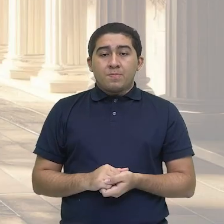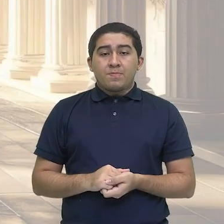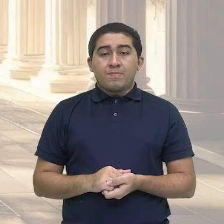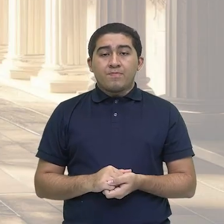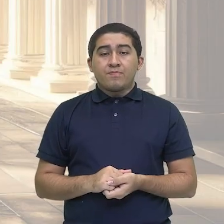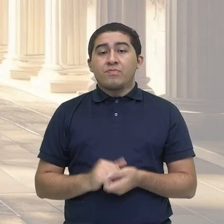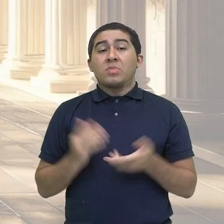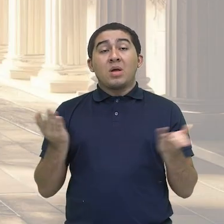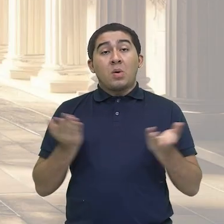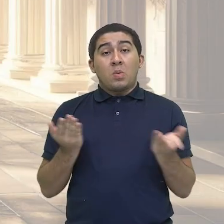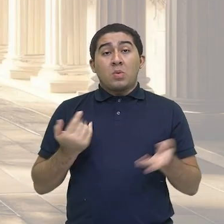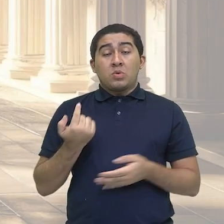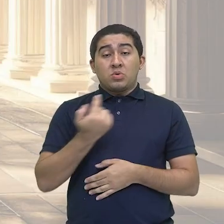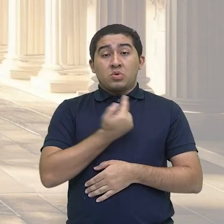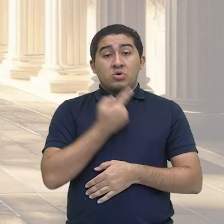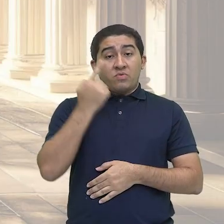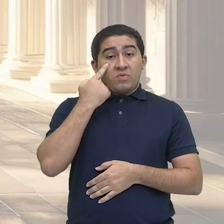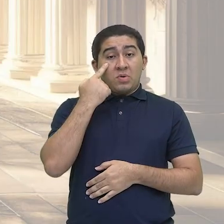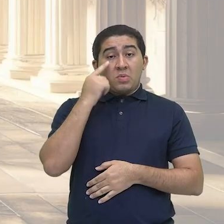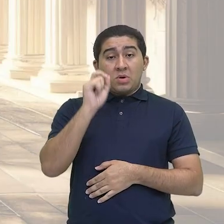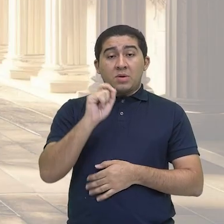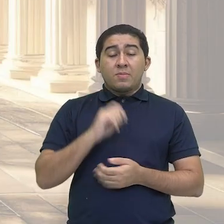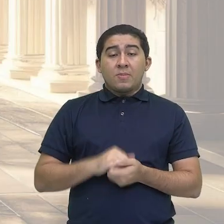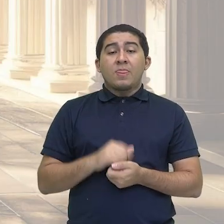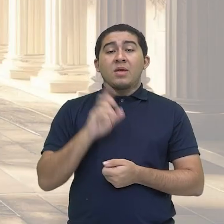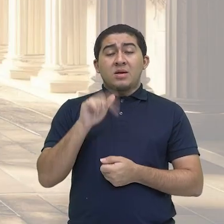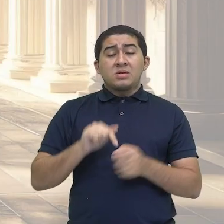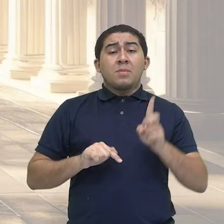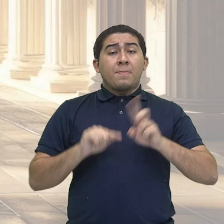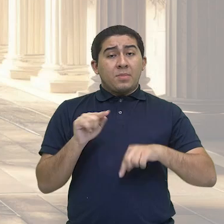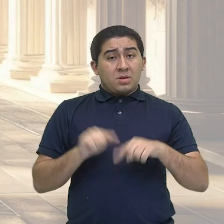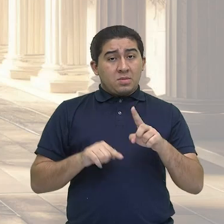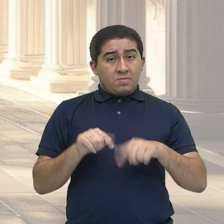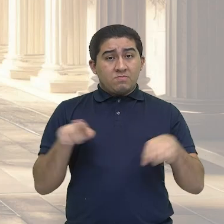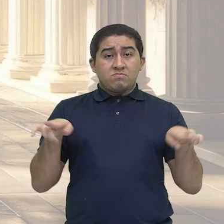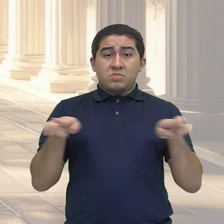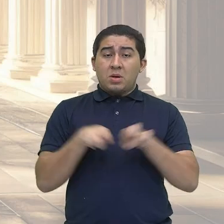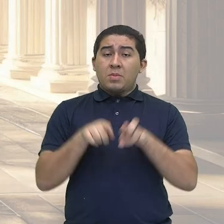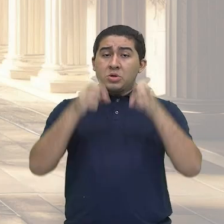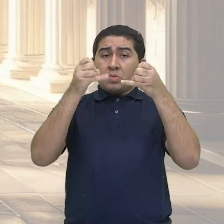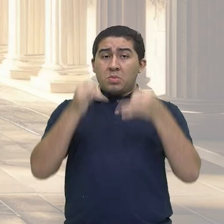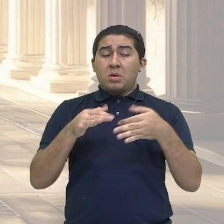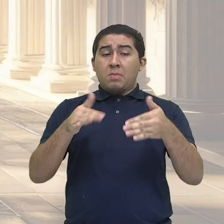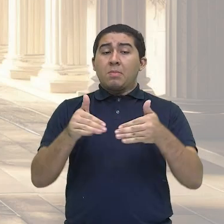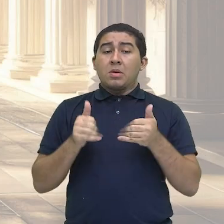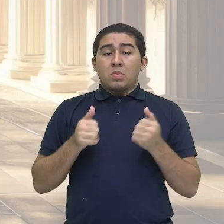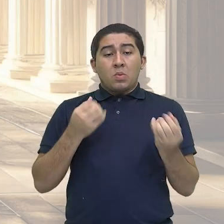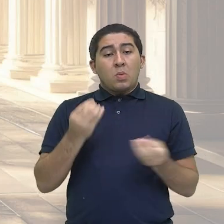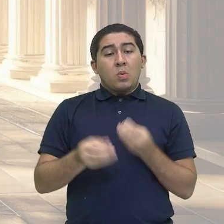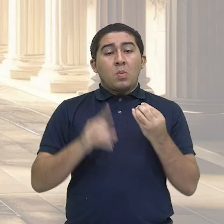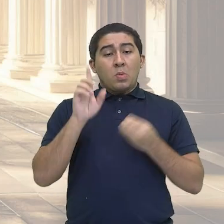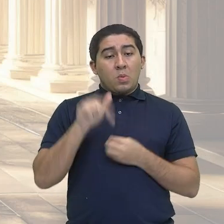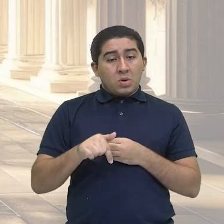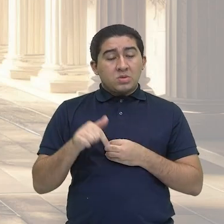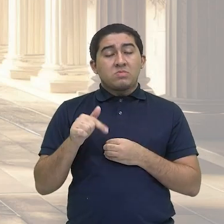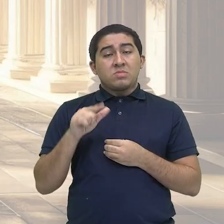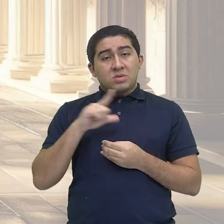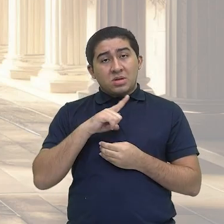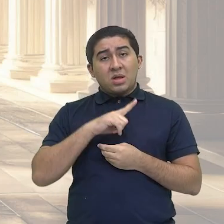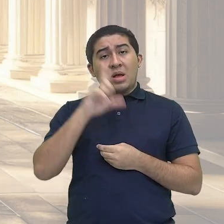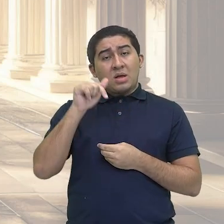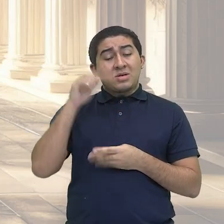agora, a gente vai ver, esse equipamento e vou falar um pouco como é que ele, chegou, nessa